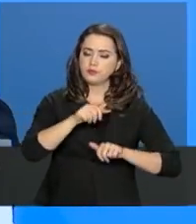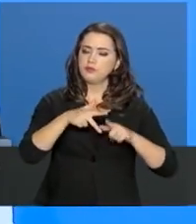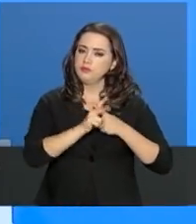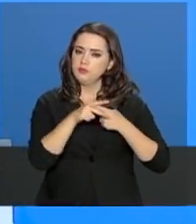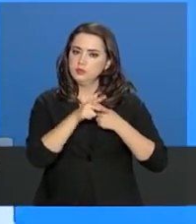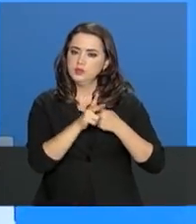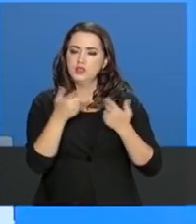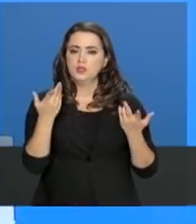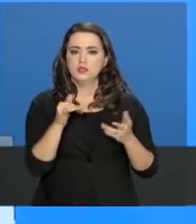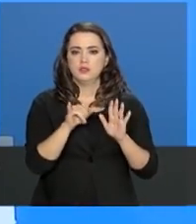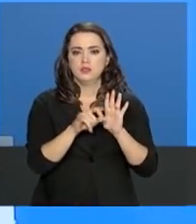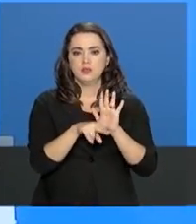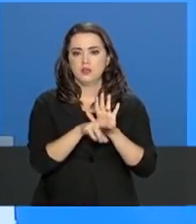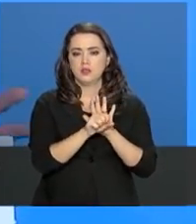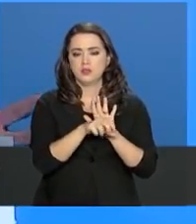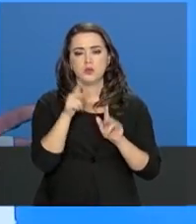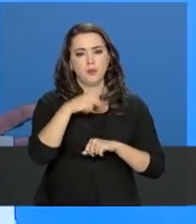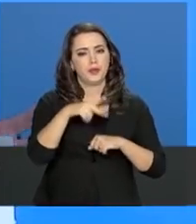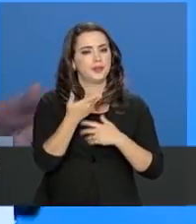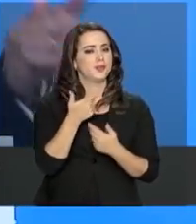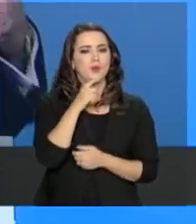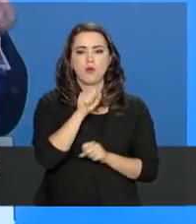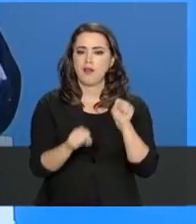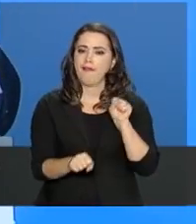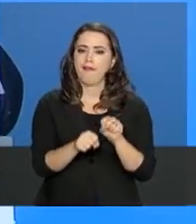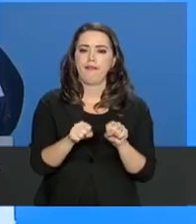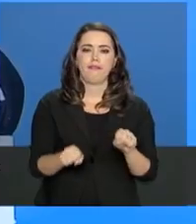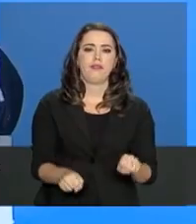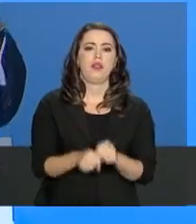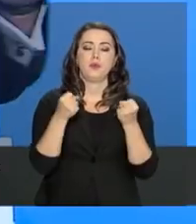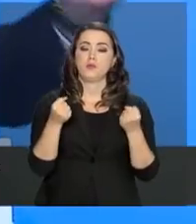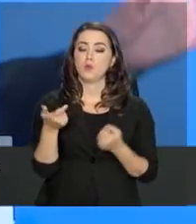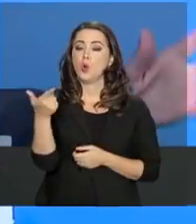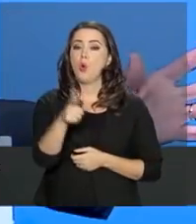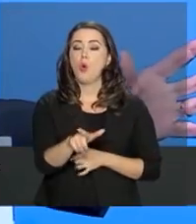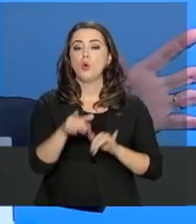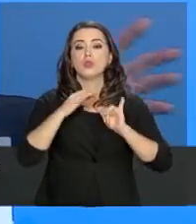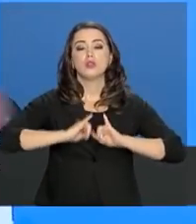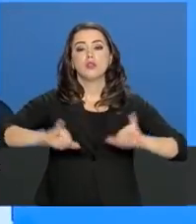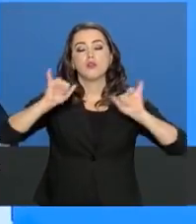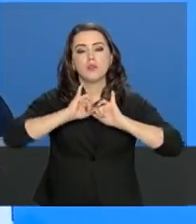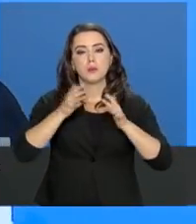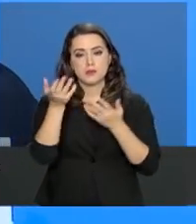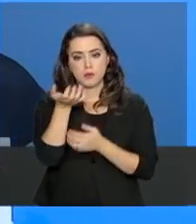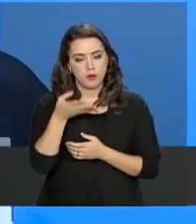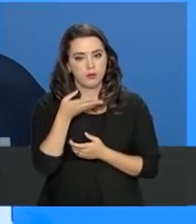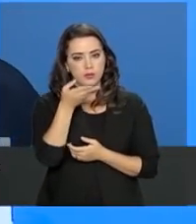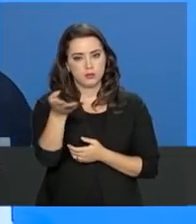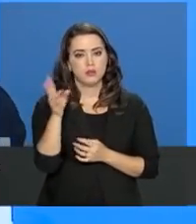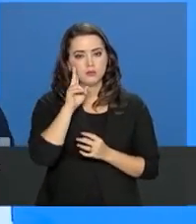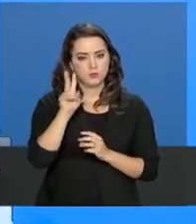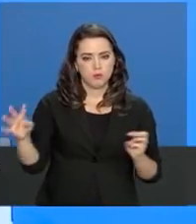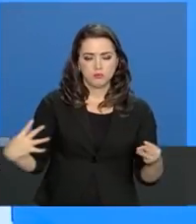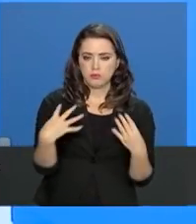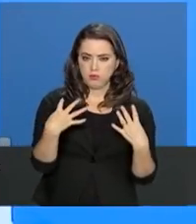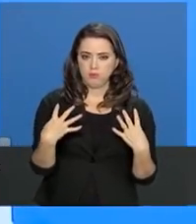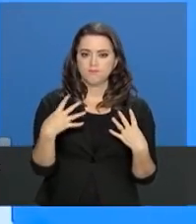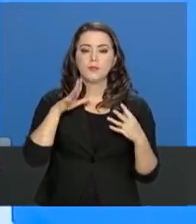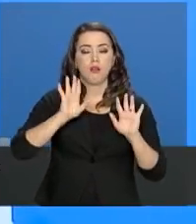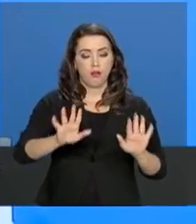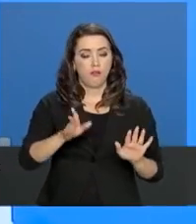ajustamento previdenciário o país não resiste e mais uma informação qualquer lugar aproveitando a audiência que já estão me dando